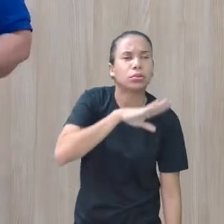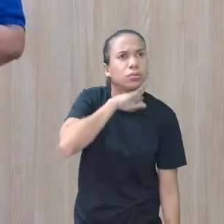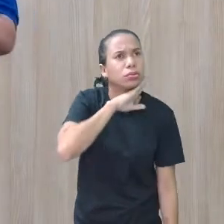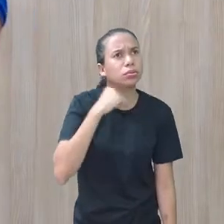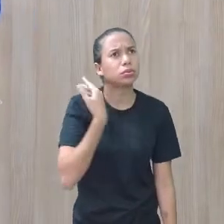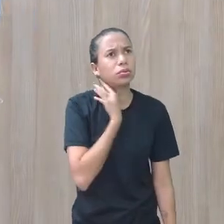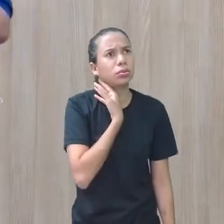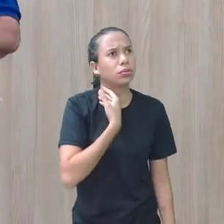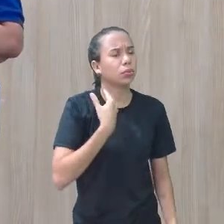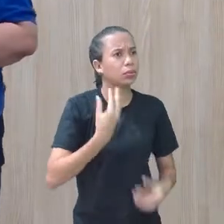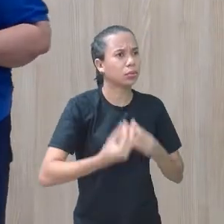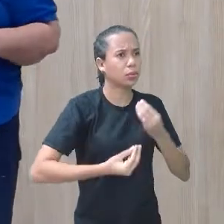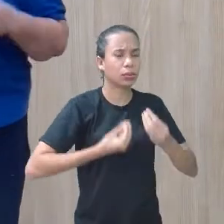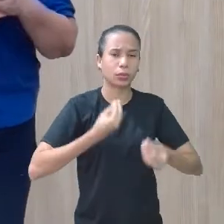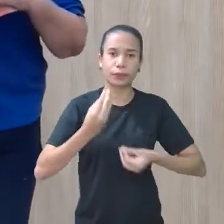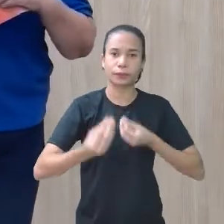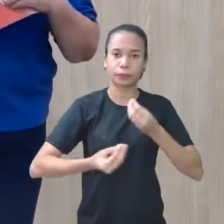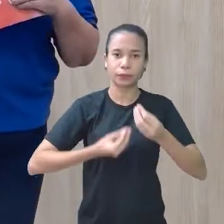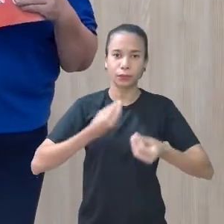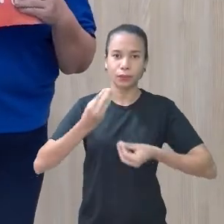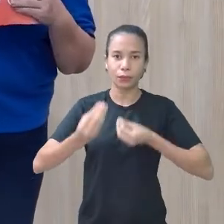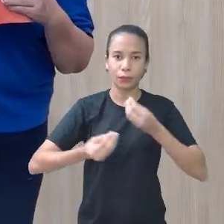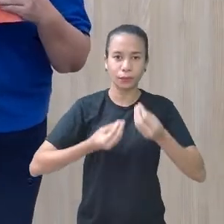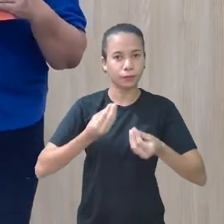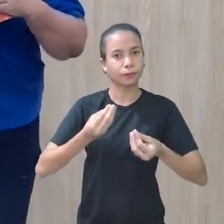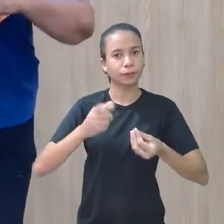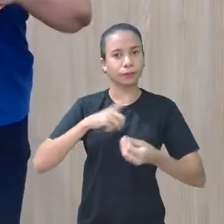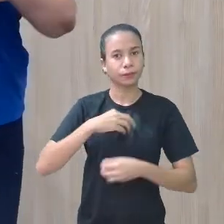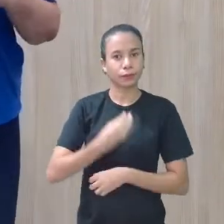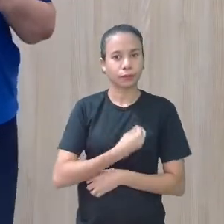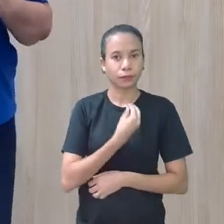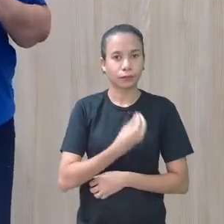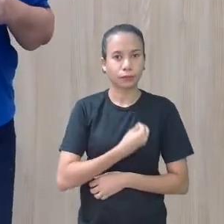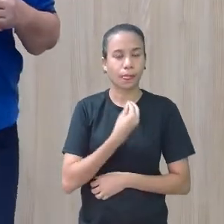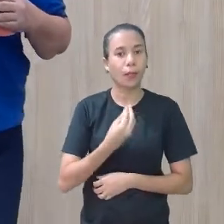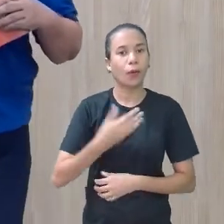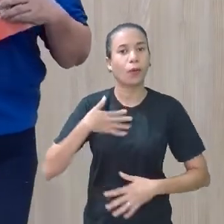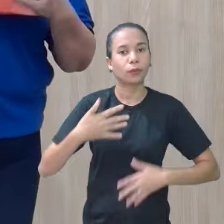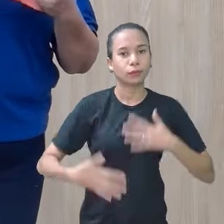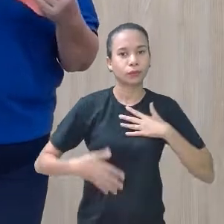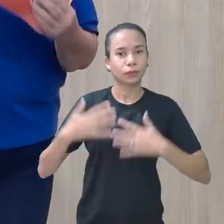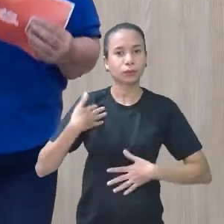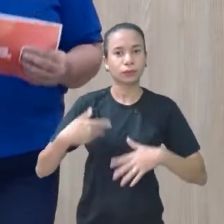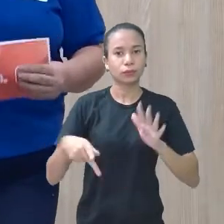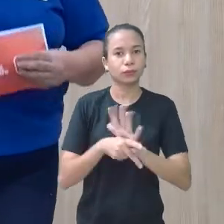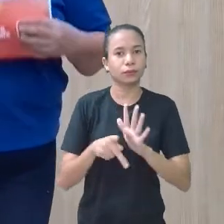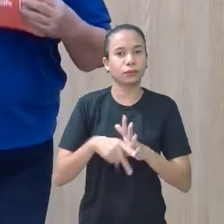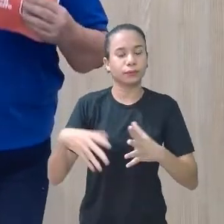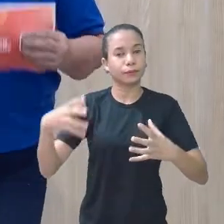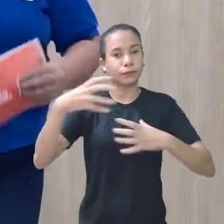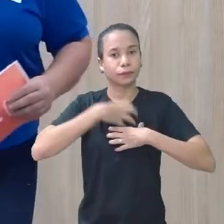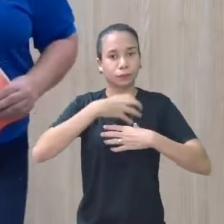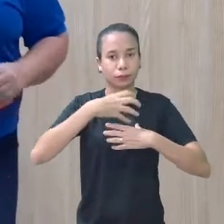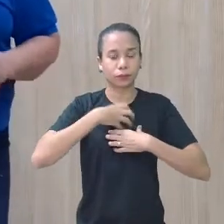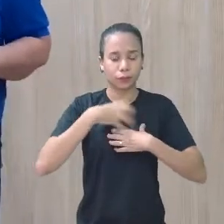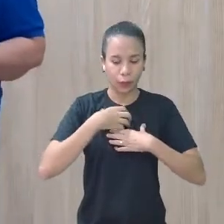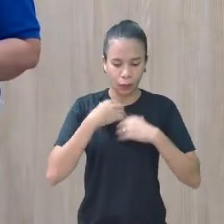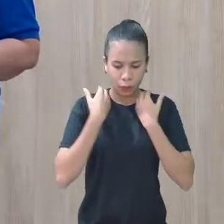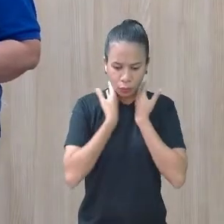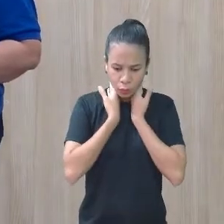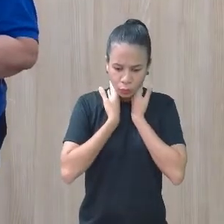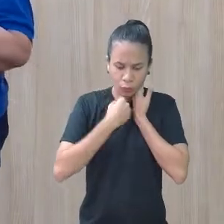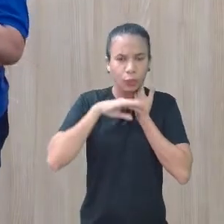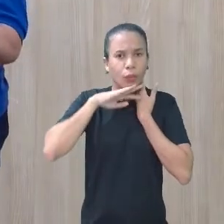algumas crianças começam a apresentar o corpo mais, que esquenta, como se fosse um sinal